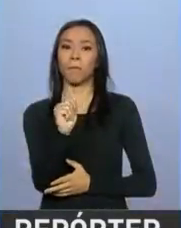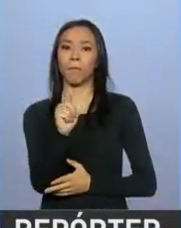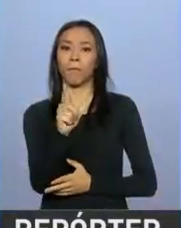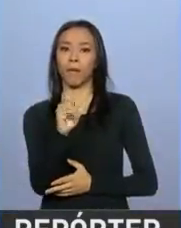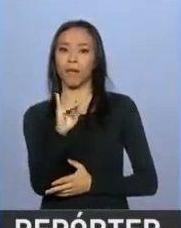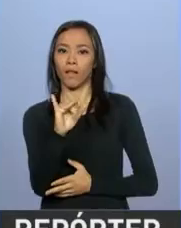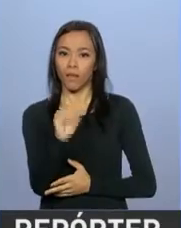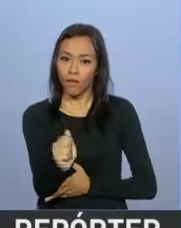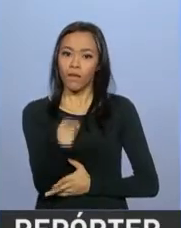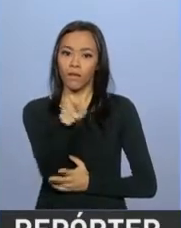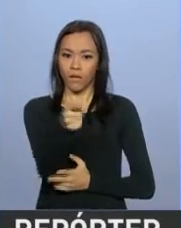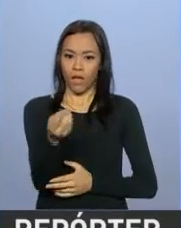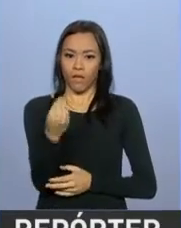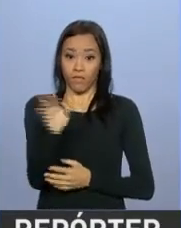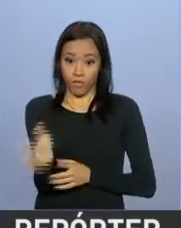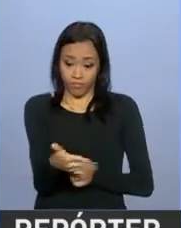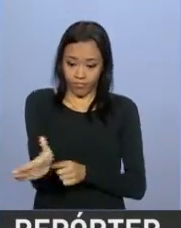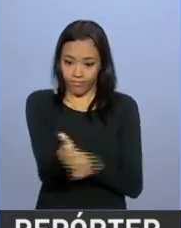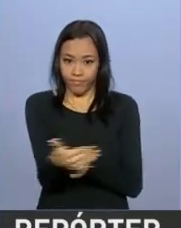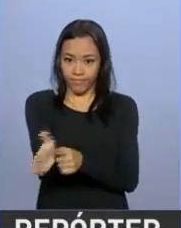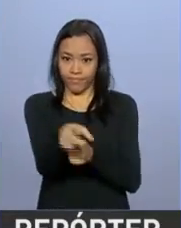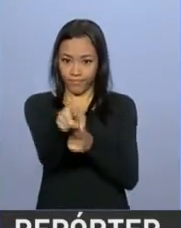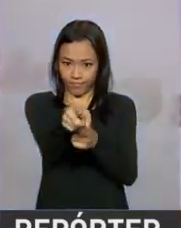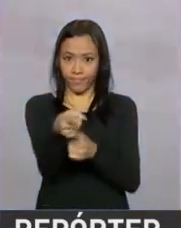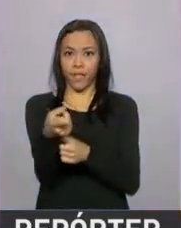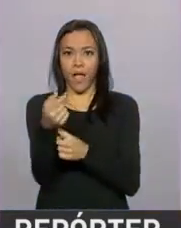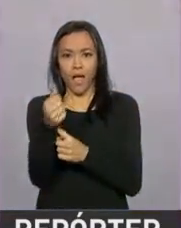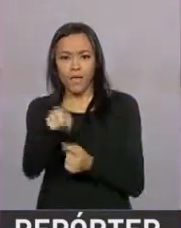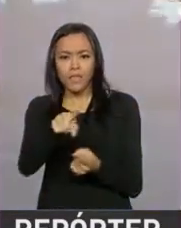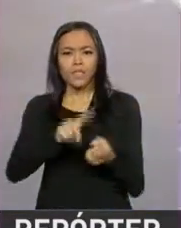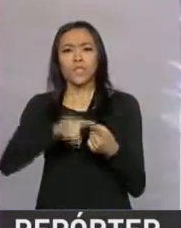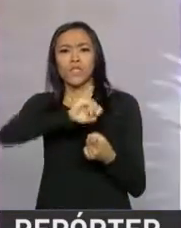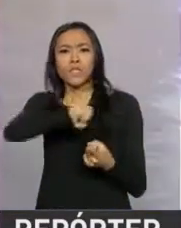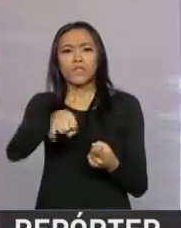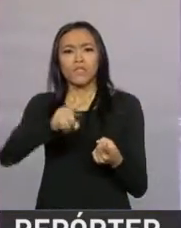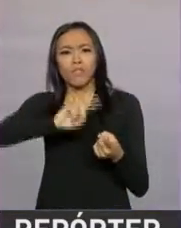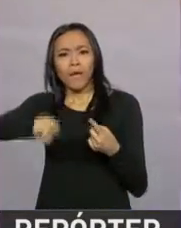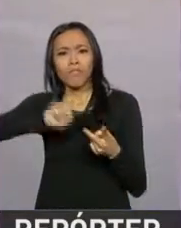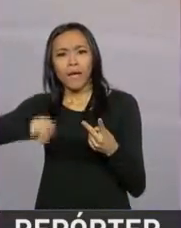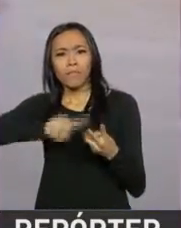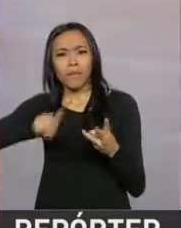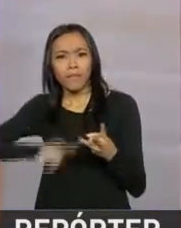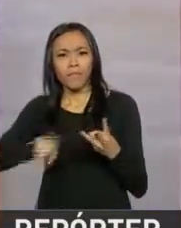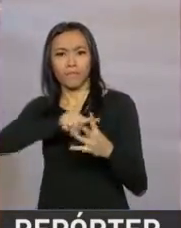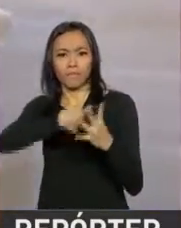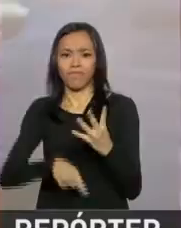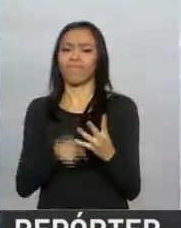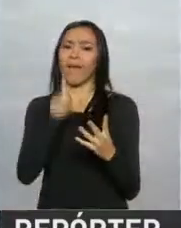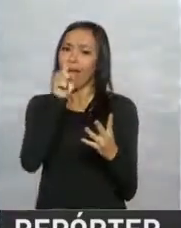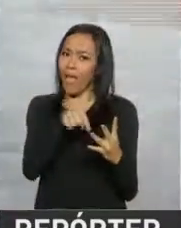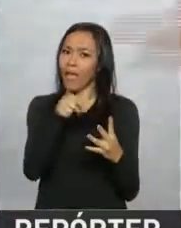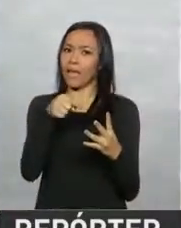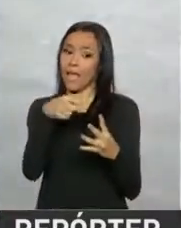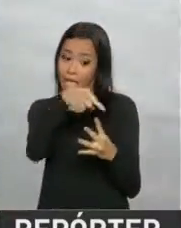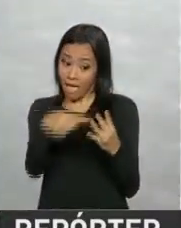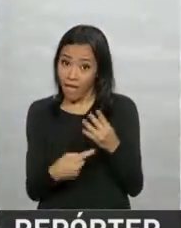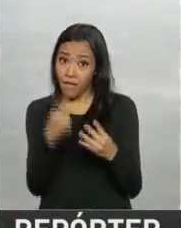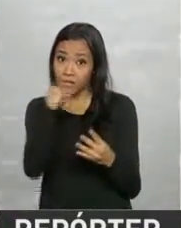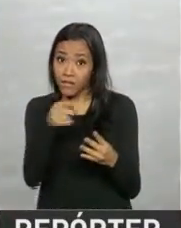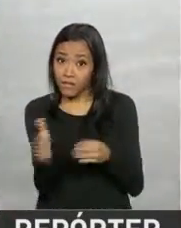Sul. As espécies fin, cachalote, azul, jubarte, sei, franca e mink são